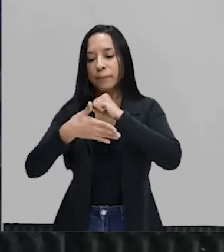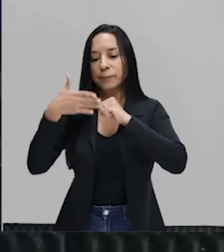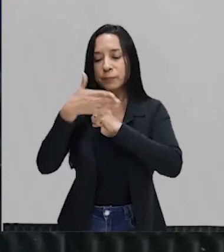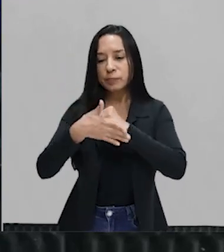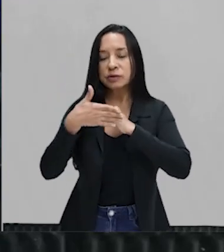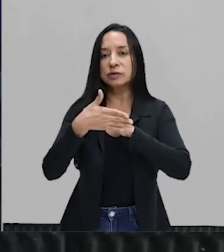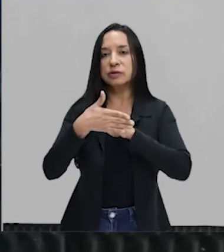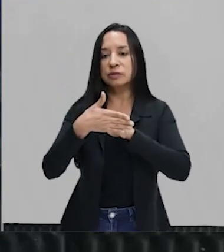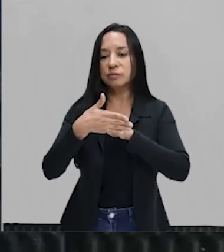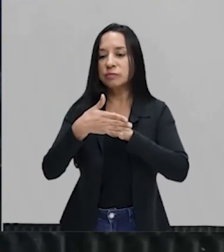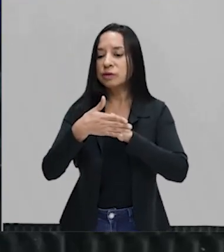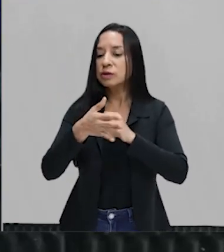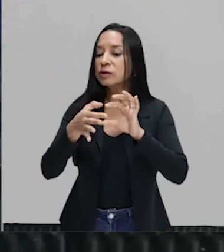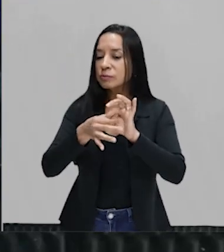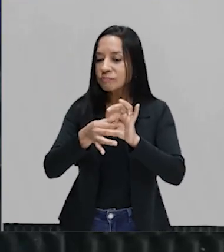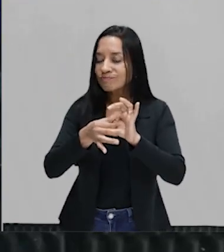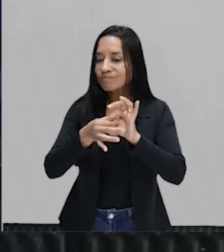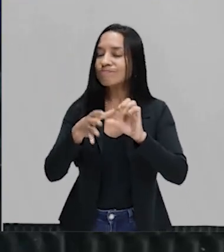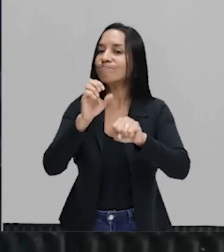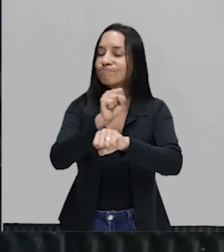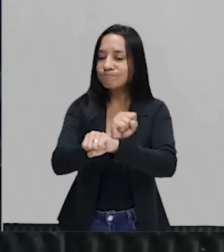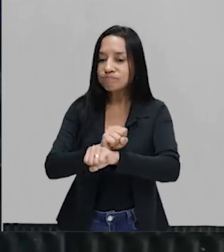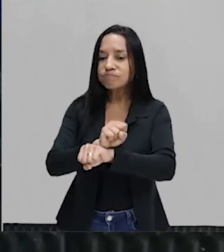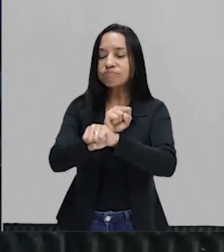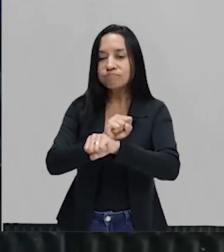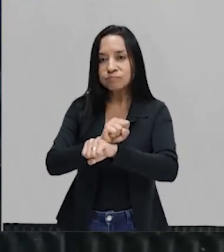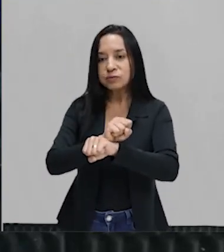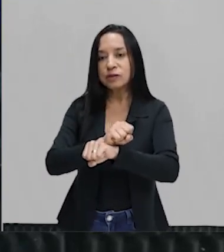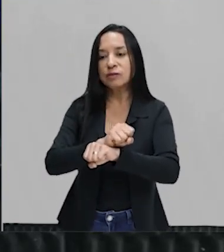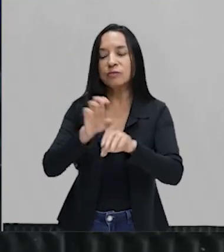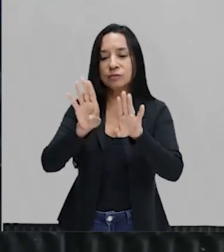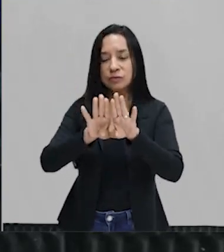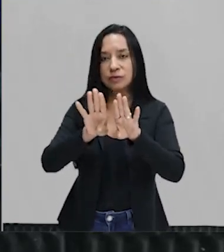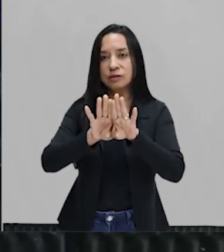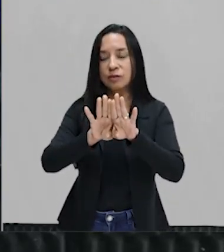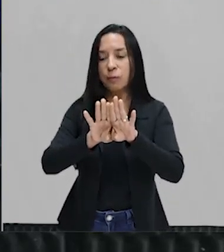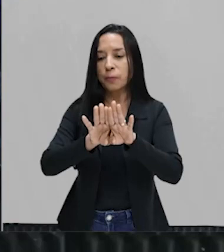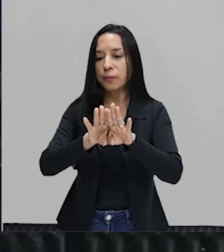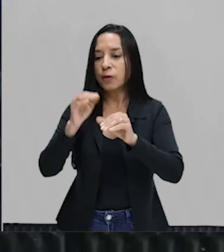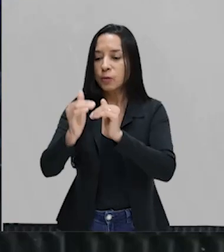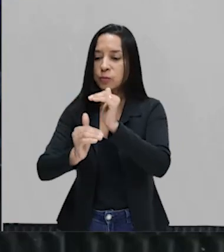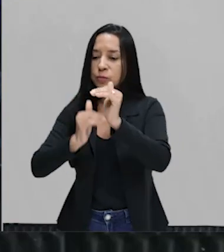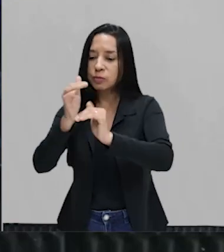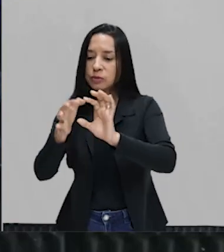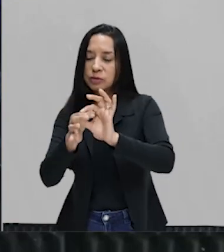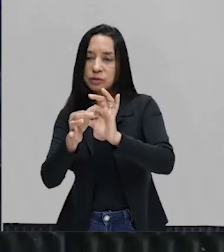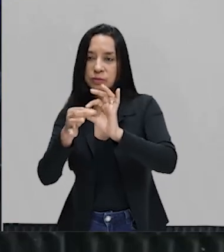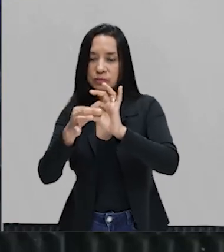escravidão e do processo abolicionista no Brasil. Afinal de contas, não é possível analisar, de forma